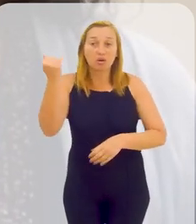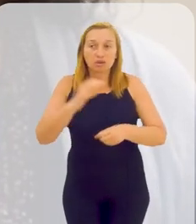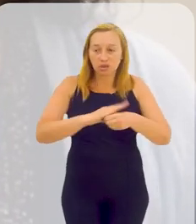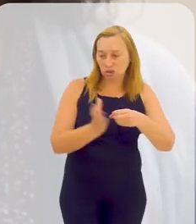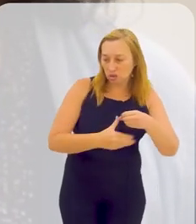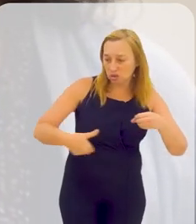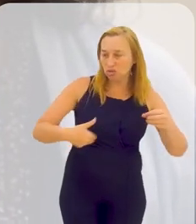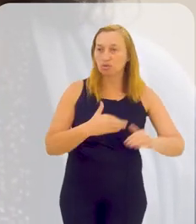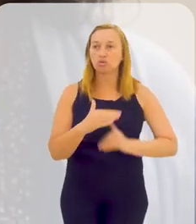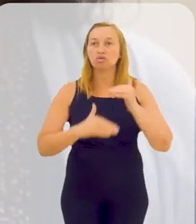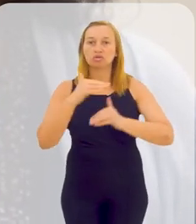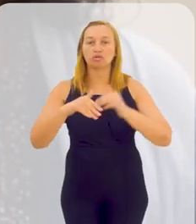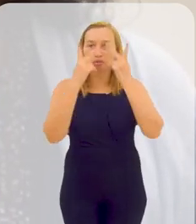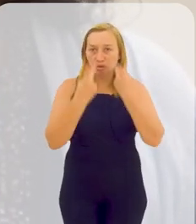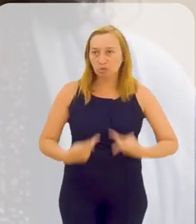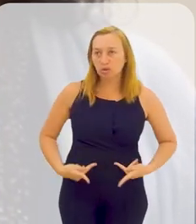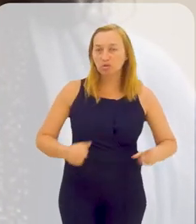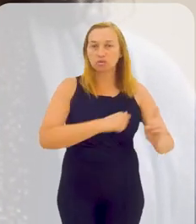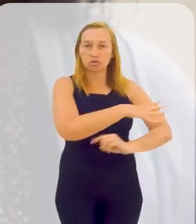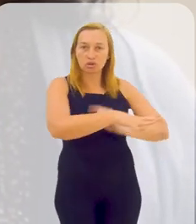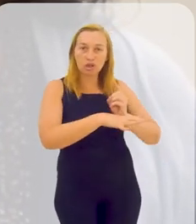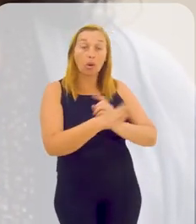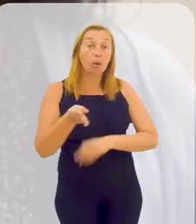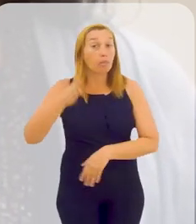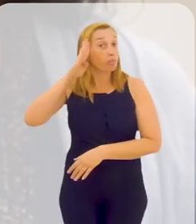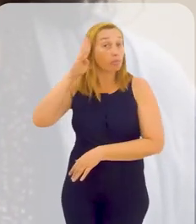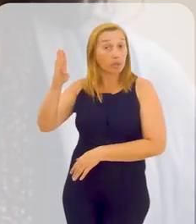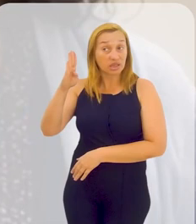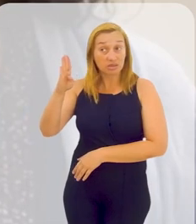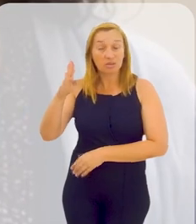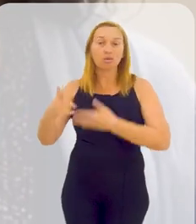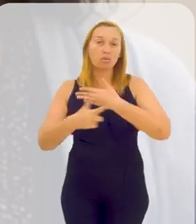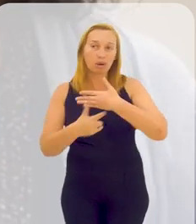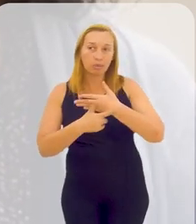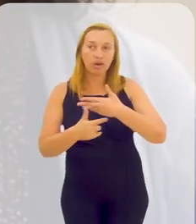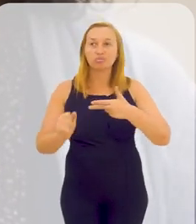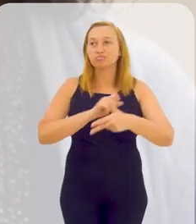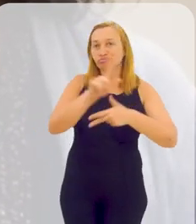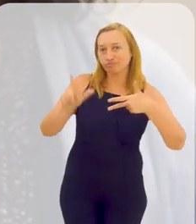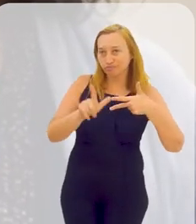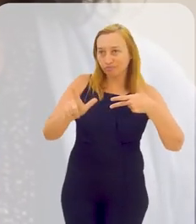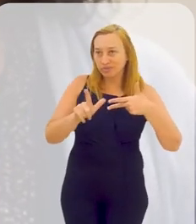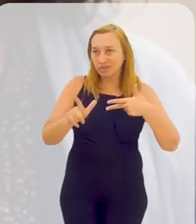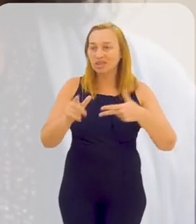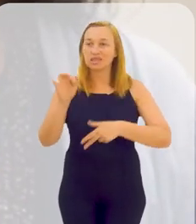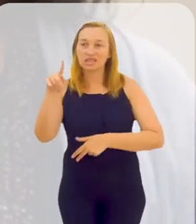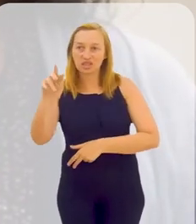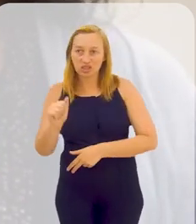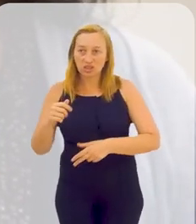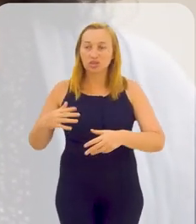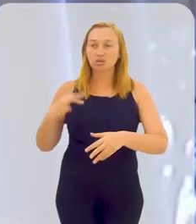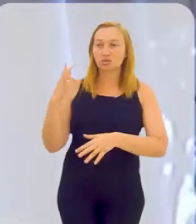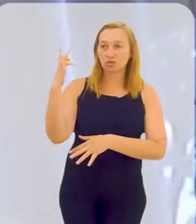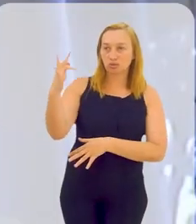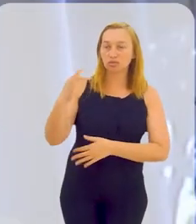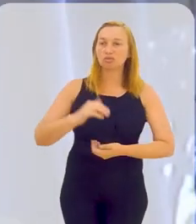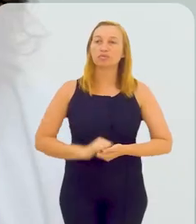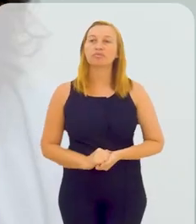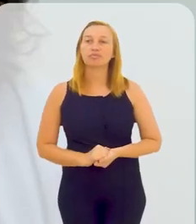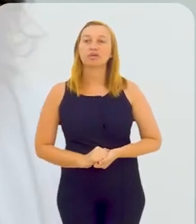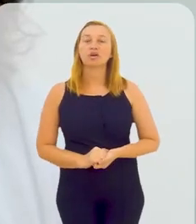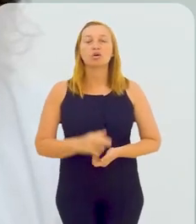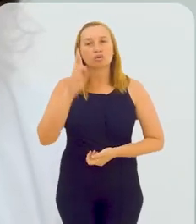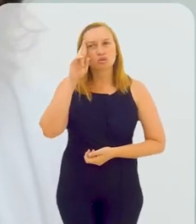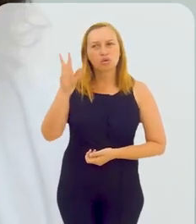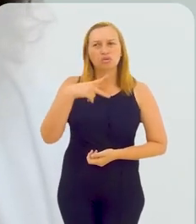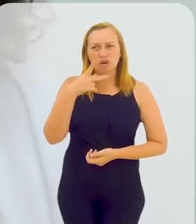saneamento básico como desenvolvimento humano e social, principalmente o papel do legislativo nessa agenda nos próximos anos. O senhor